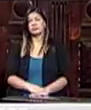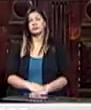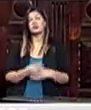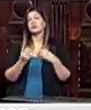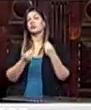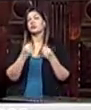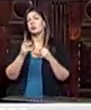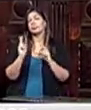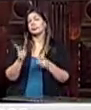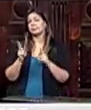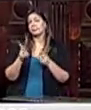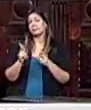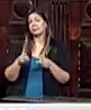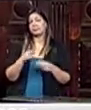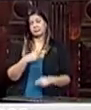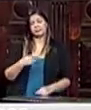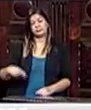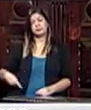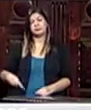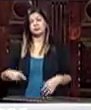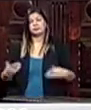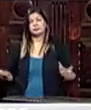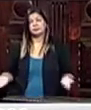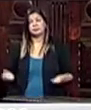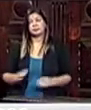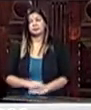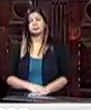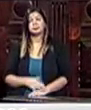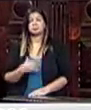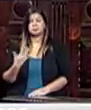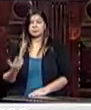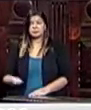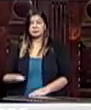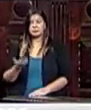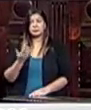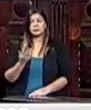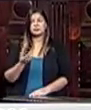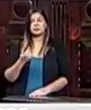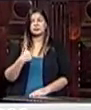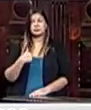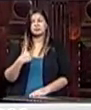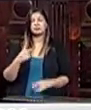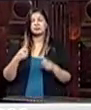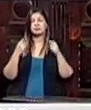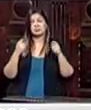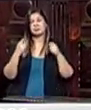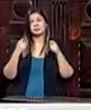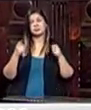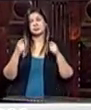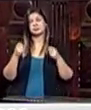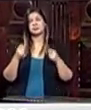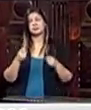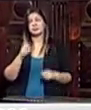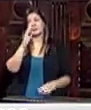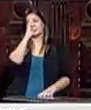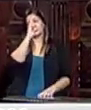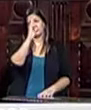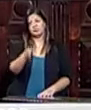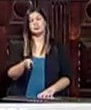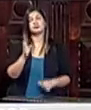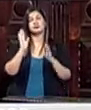vai permanecer na presidência da República? E aí, senhora presidente, vem as manifestações, diretas